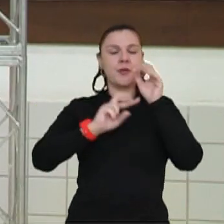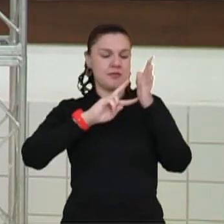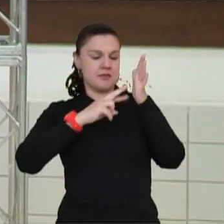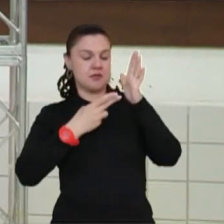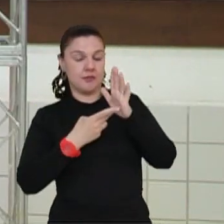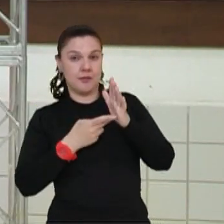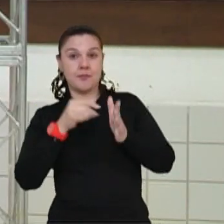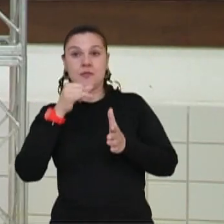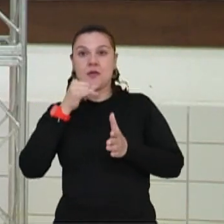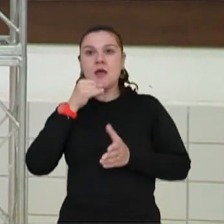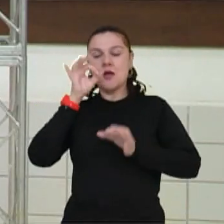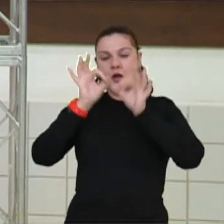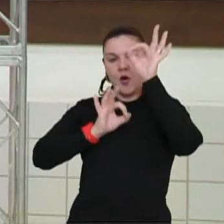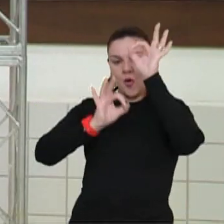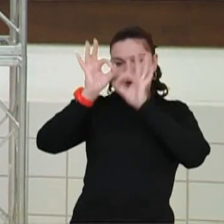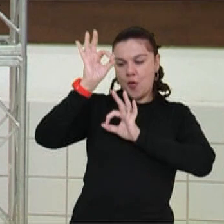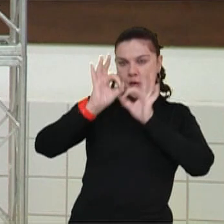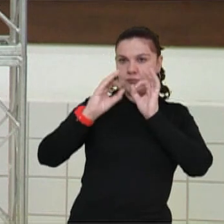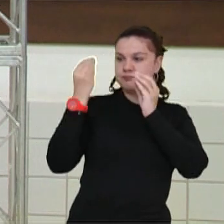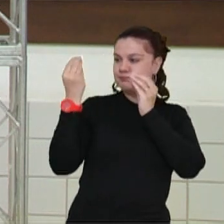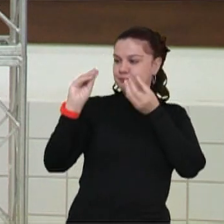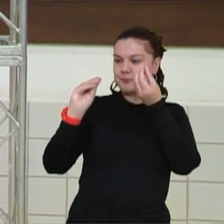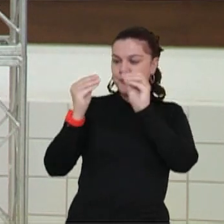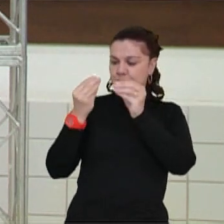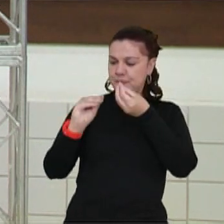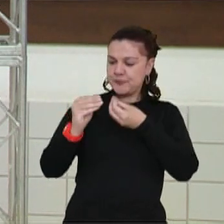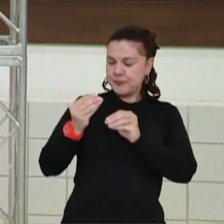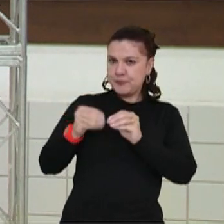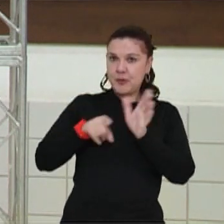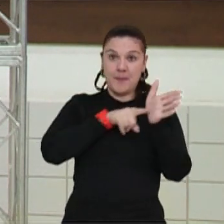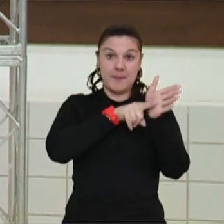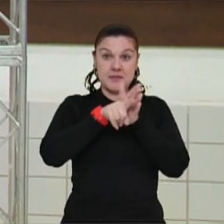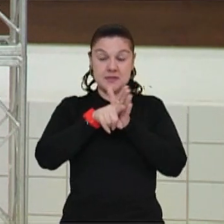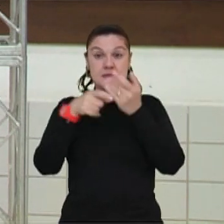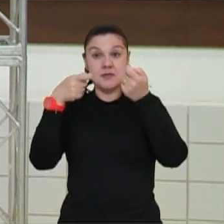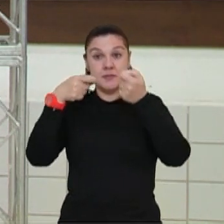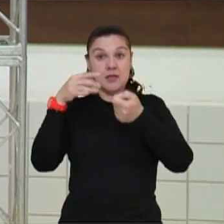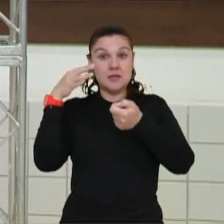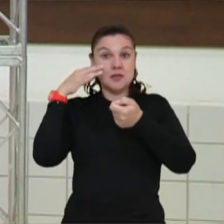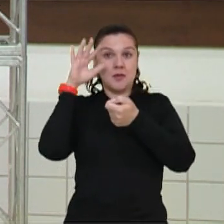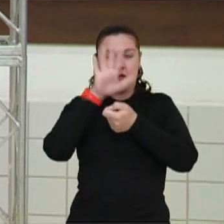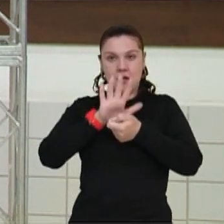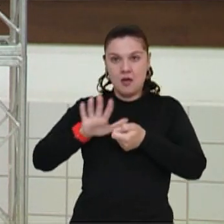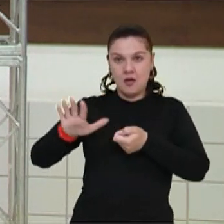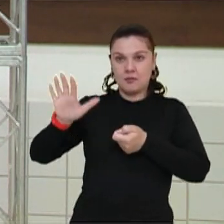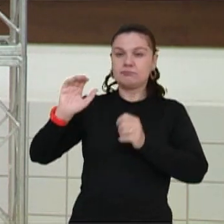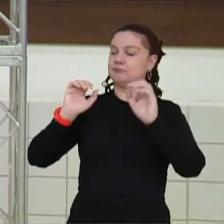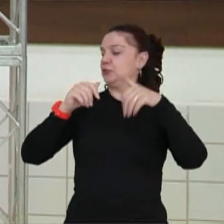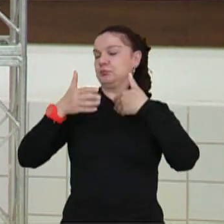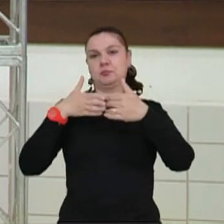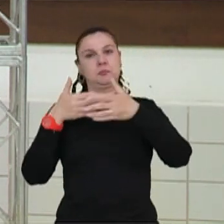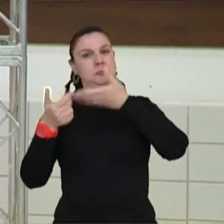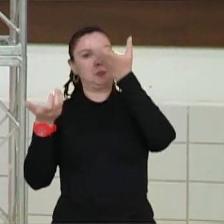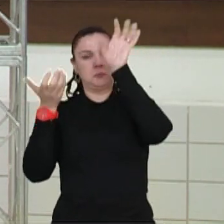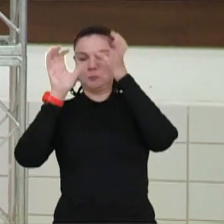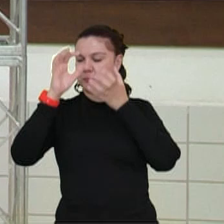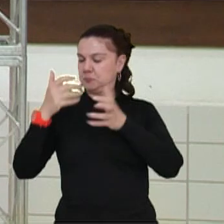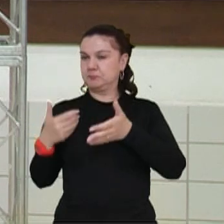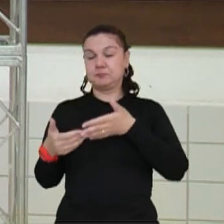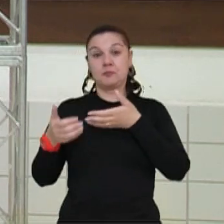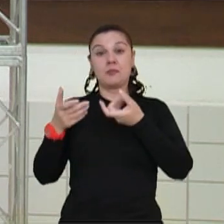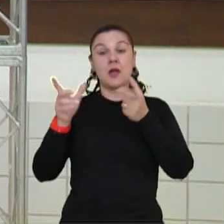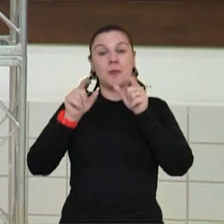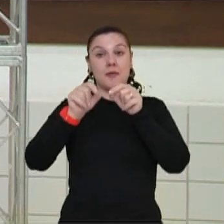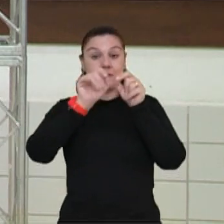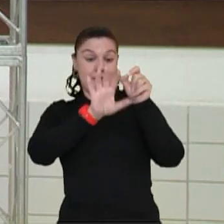seguinte: quando você organiza os dados numéricos da pesquisa, você tem os dados numa ordem aleatória. Você precisa,